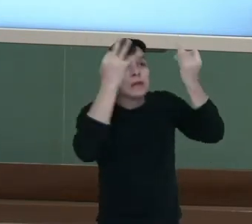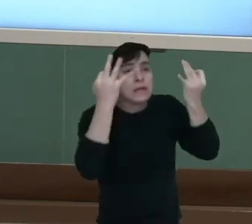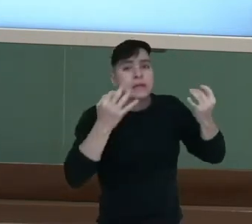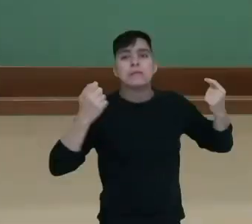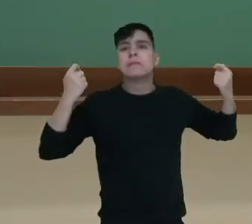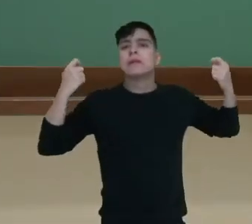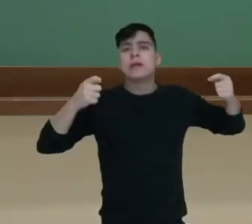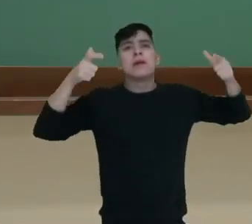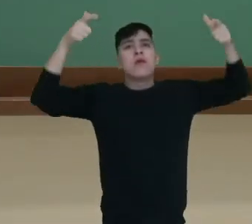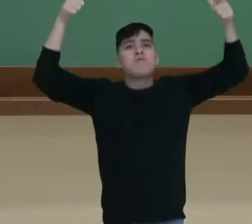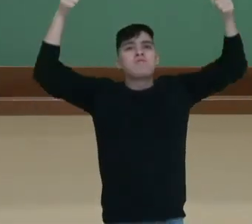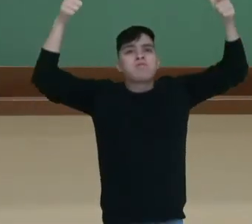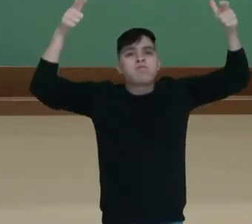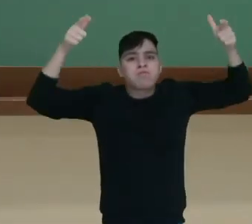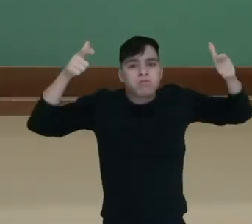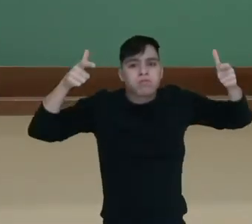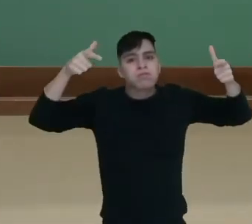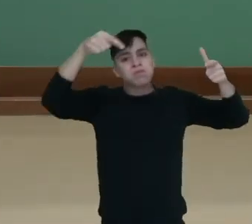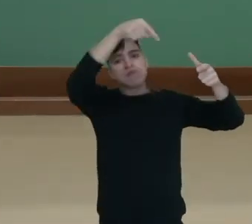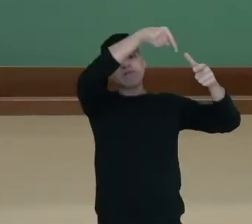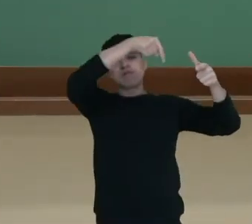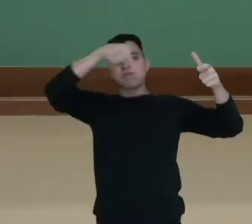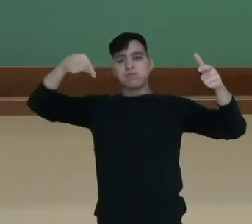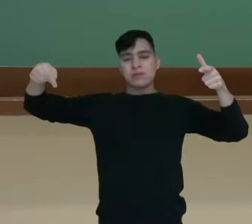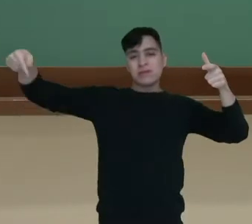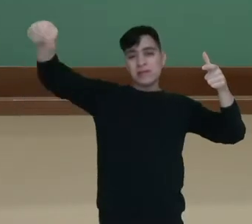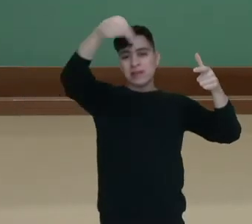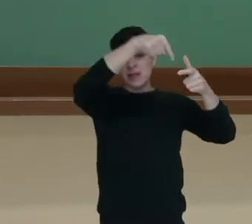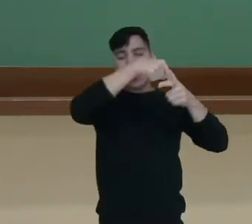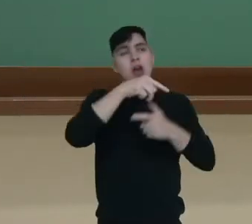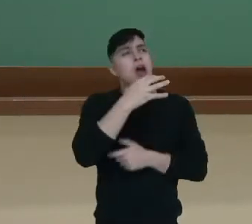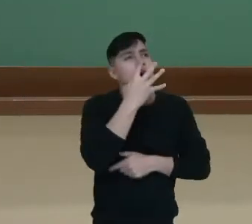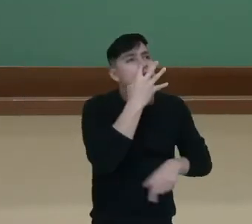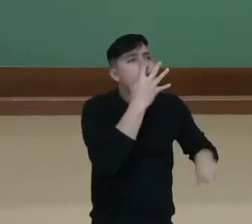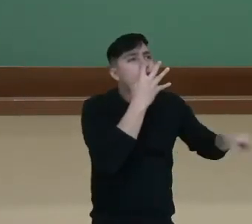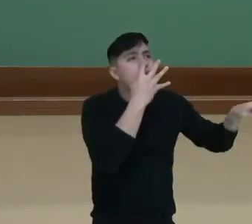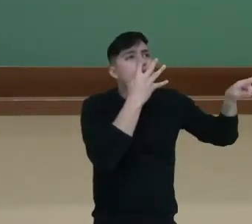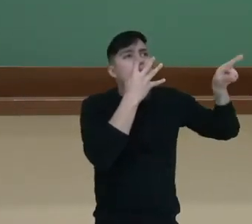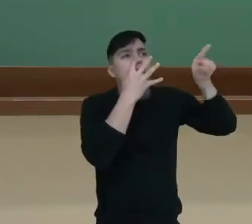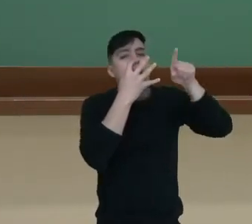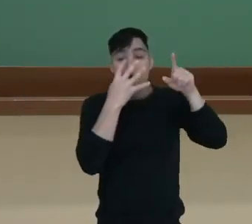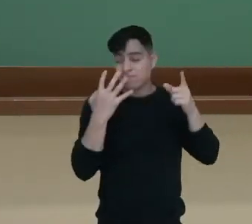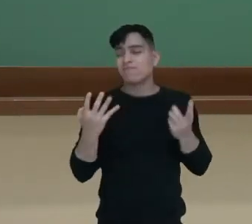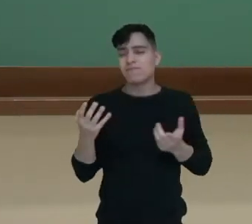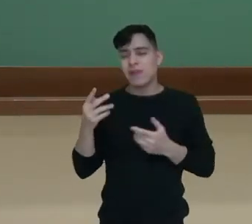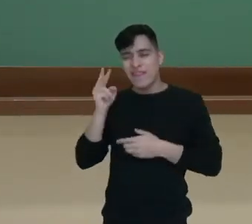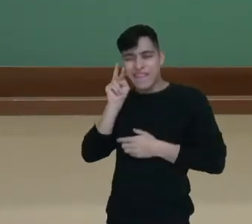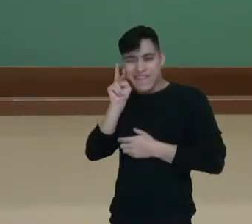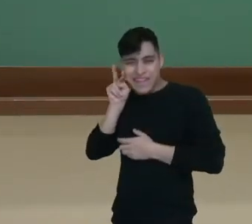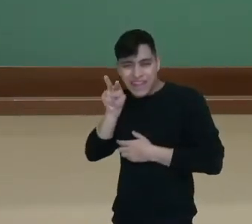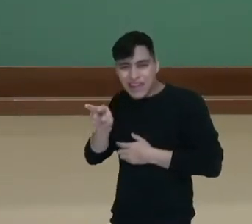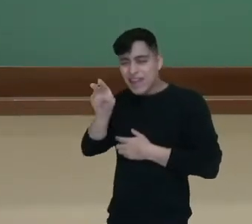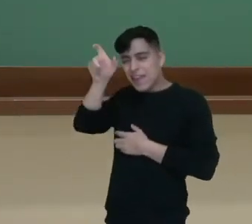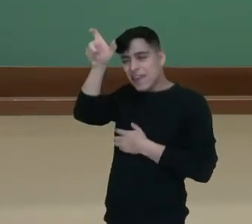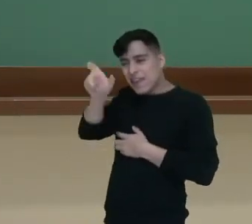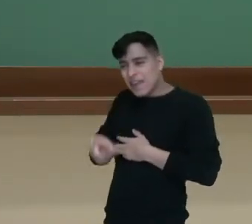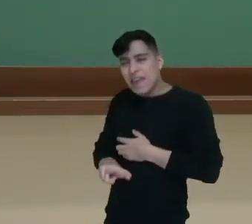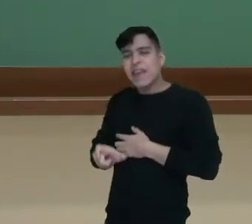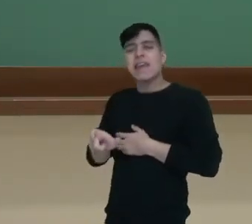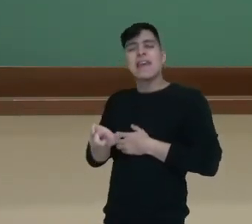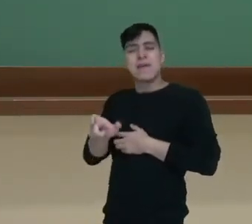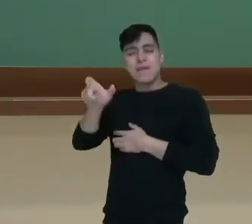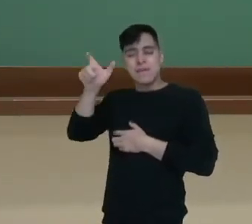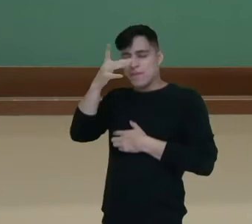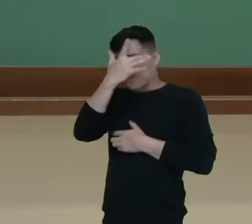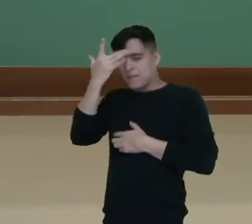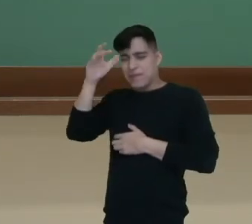quê? Por círculo, cara, é óbvio, é só você olhar as obras na igreja, né, que tem muita influência da